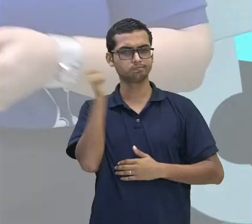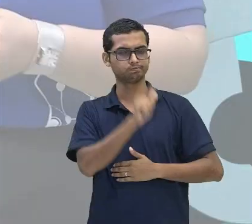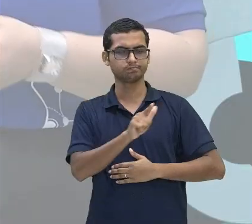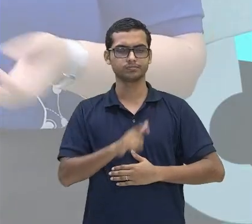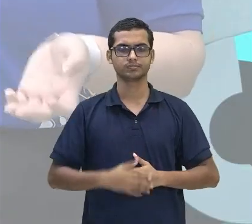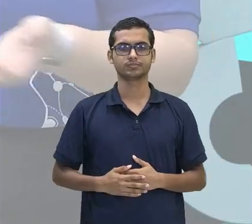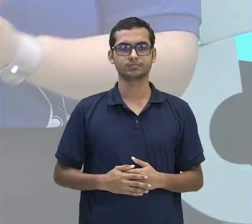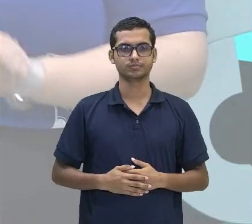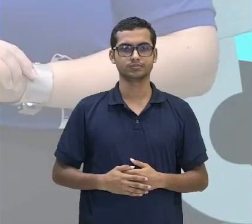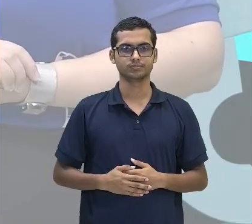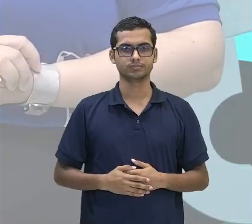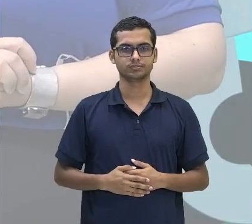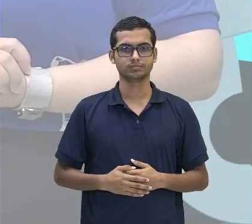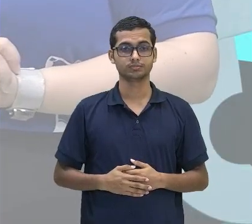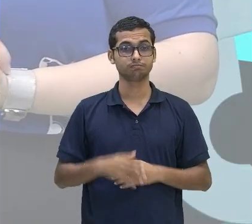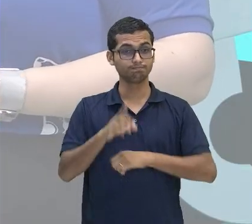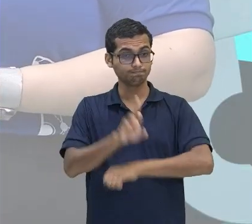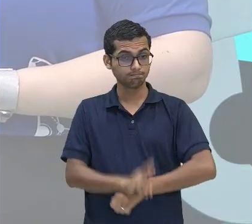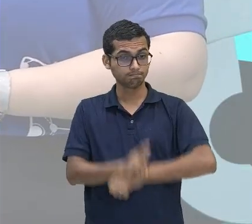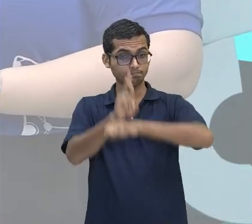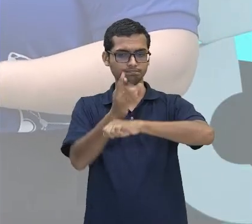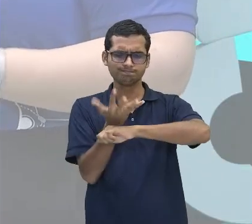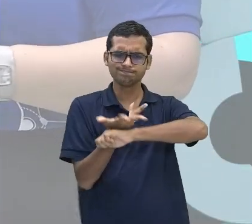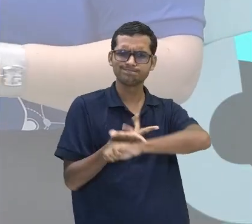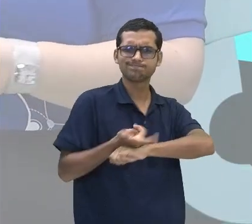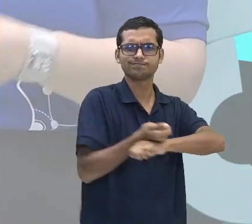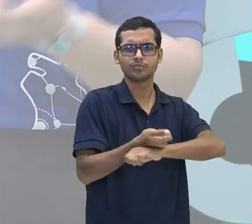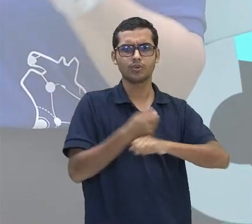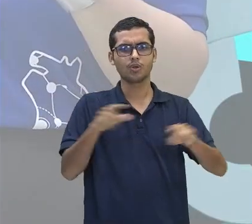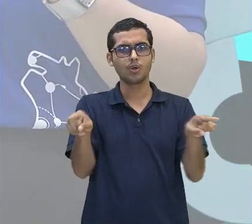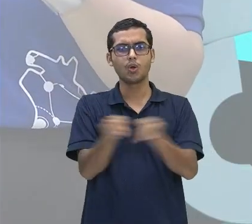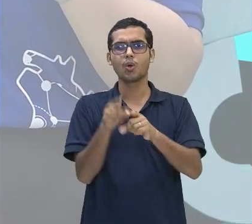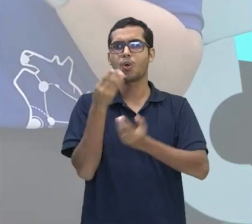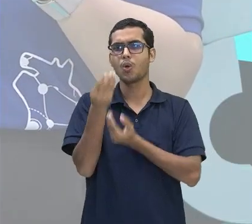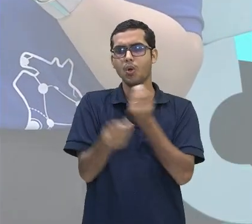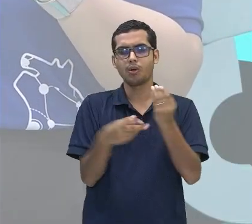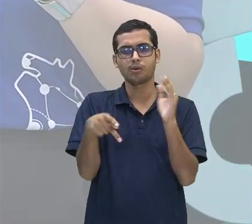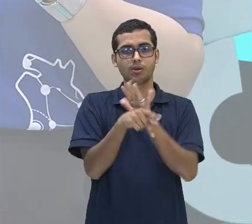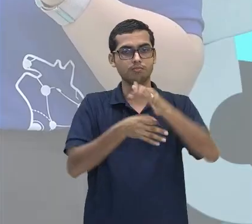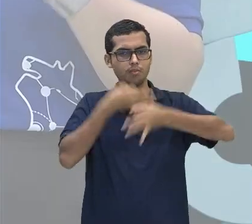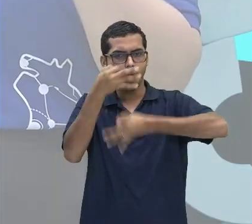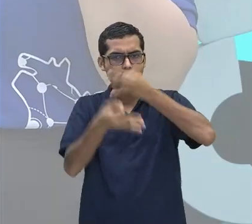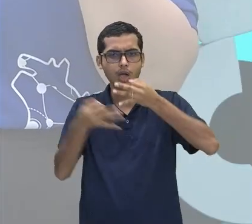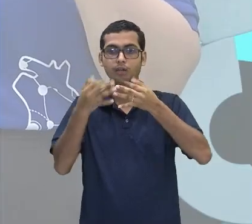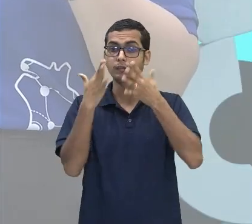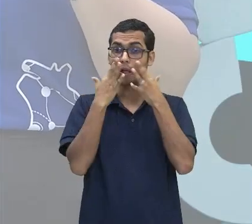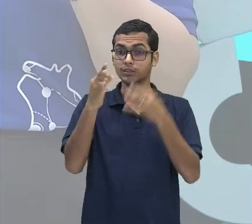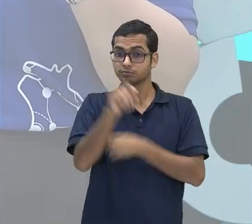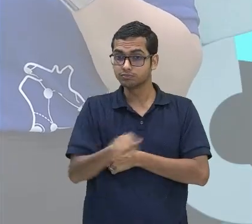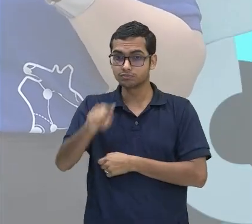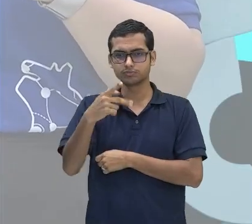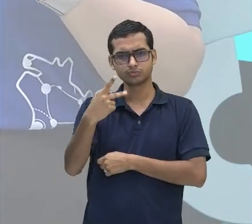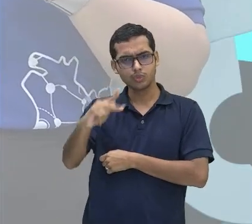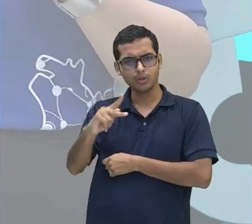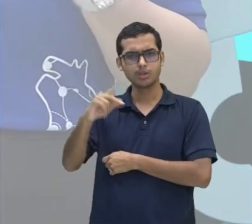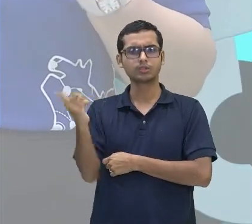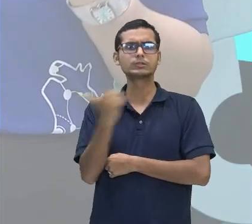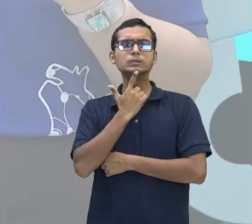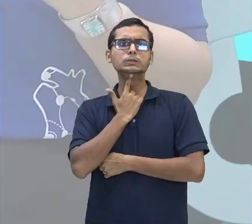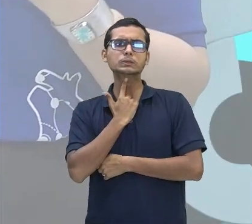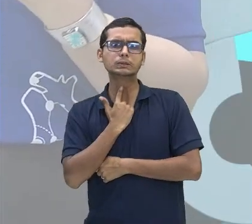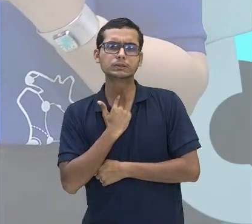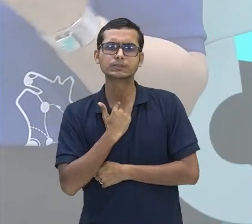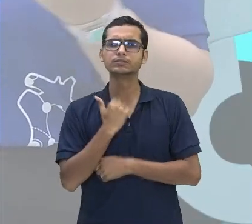E o uso dos recursos persuasivos. Então, são justamente os argumentos que vão chamar a tua atenção e despertar o teu desejo.